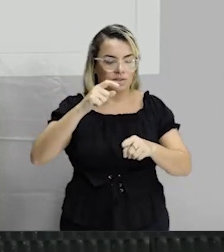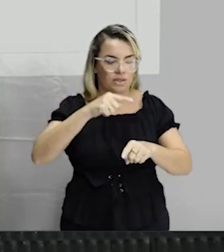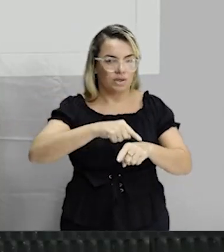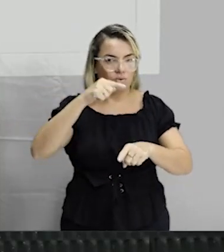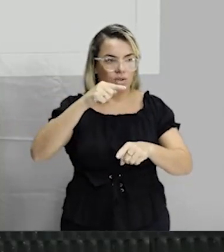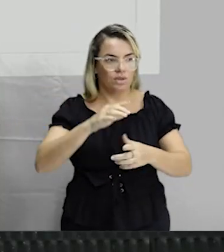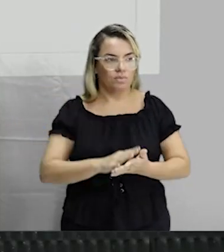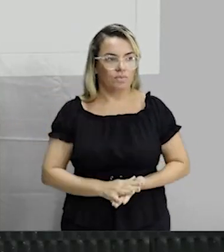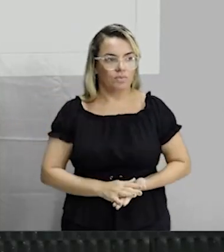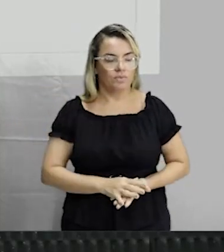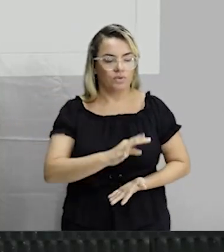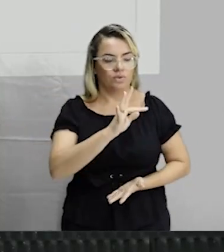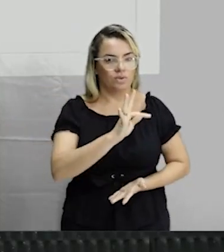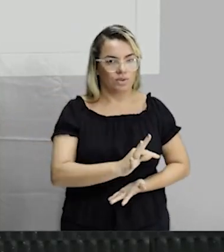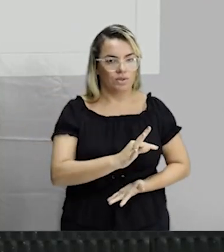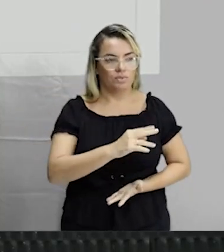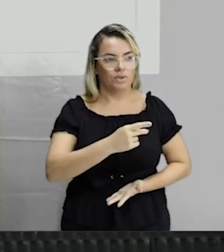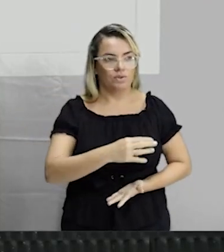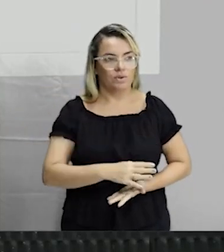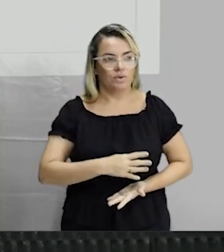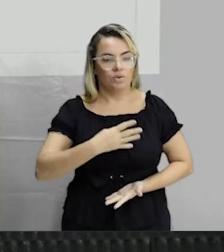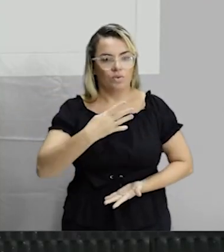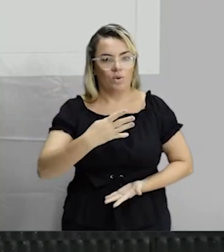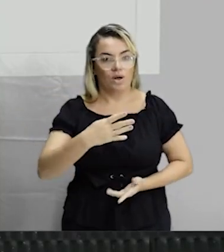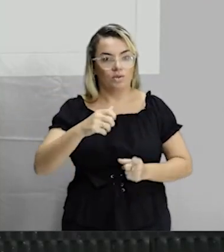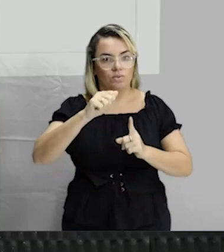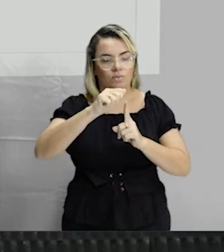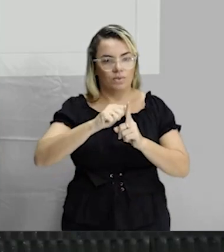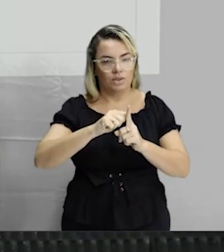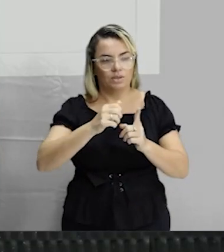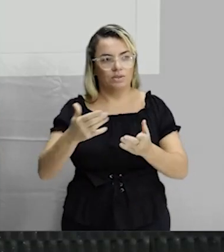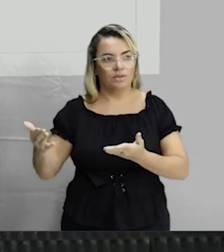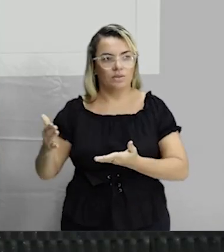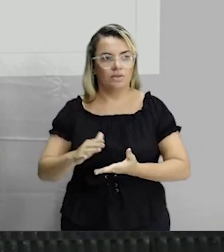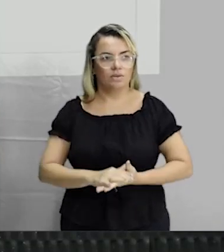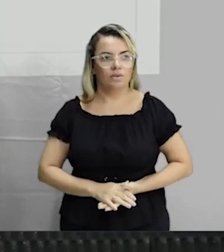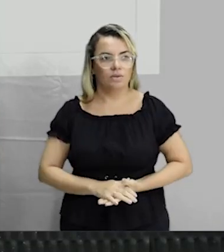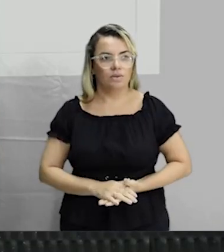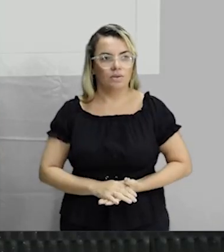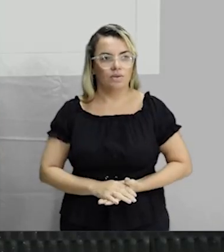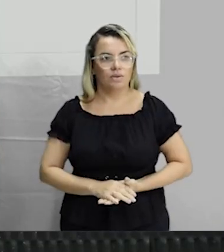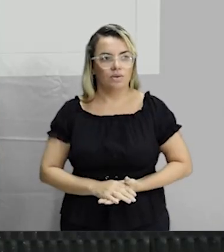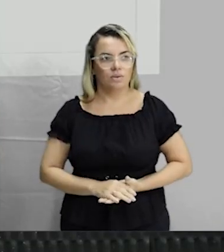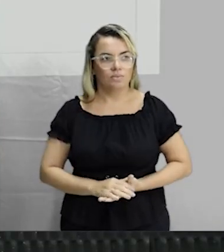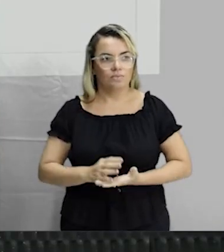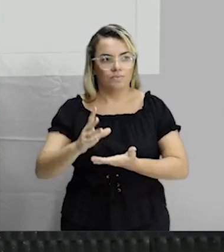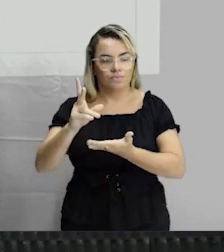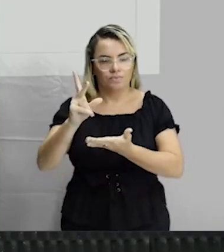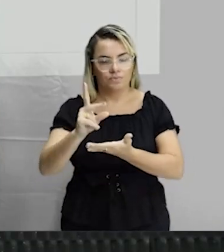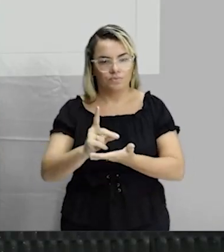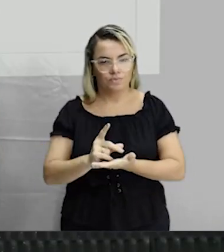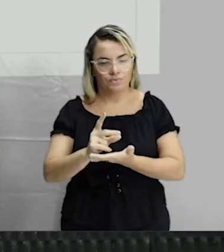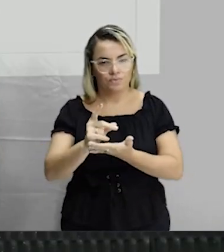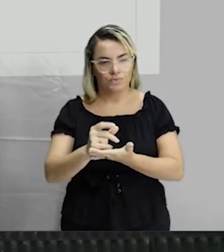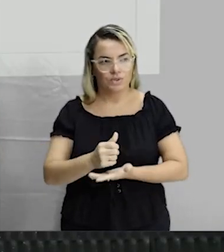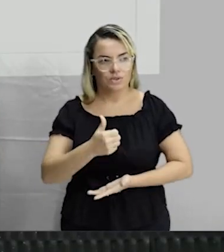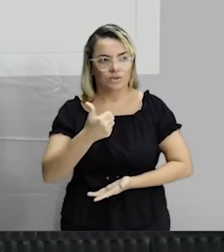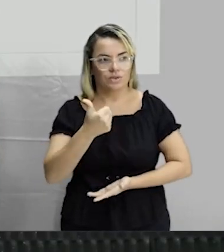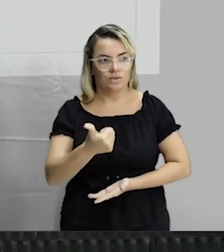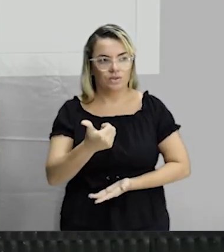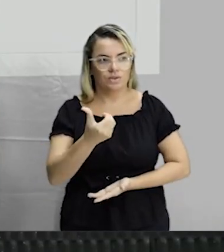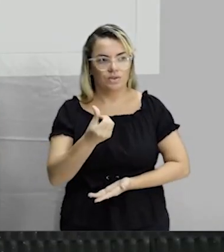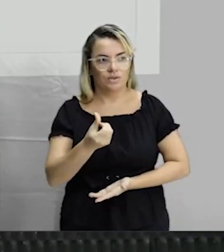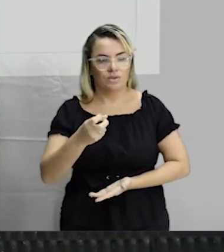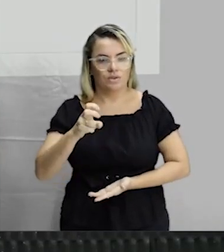meses, certo? Rendeu R$ 165,00 de juros. Então esse J aqui,